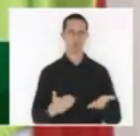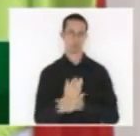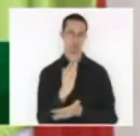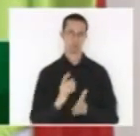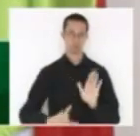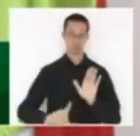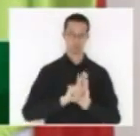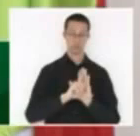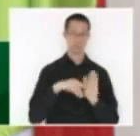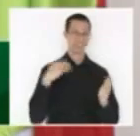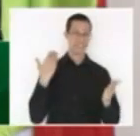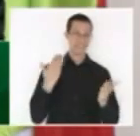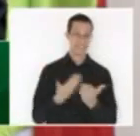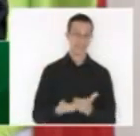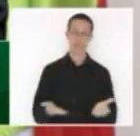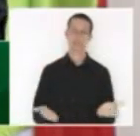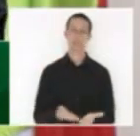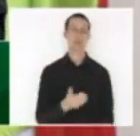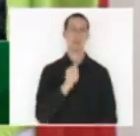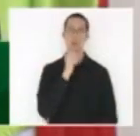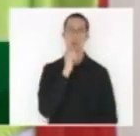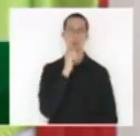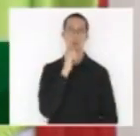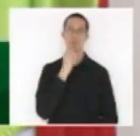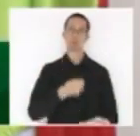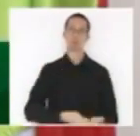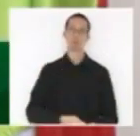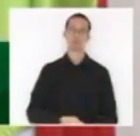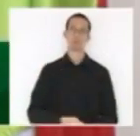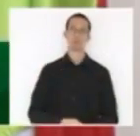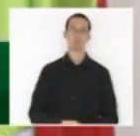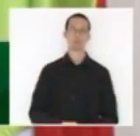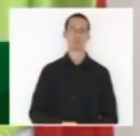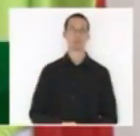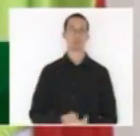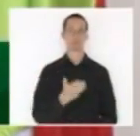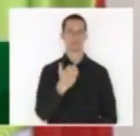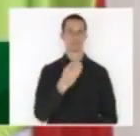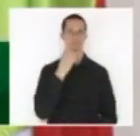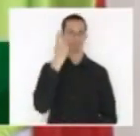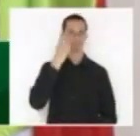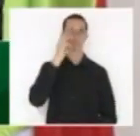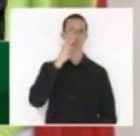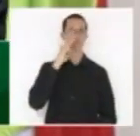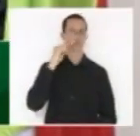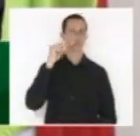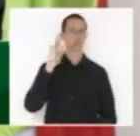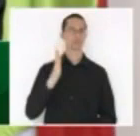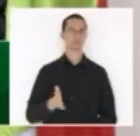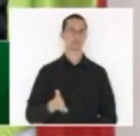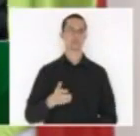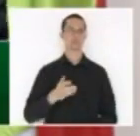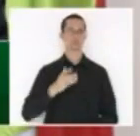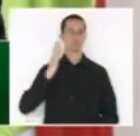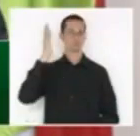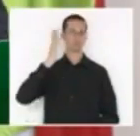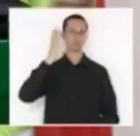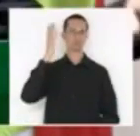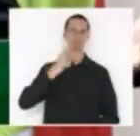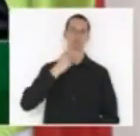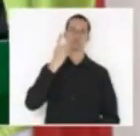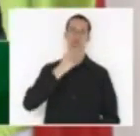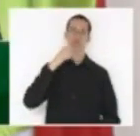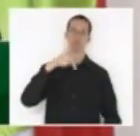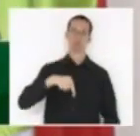hoje não é pago, deputado Mário Marcano, Vossa Excelência, que já abordou esse tema, e é um direito deles, e